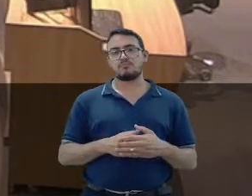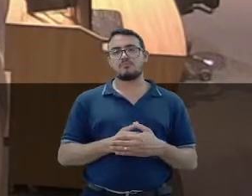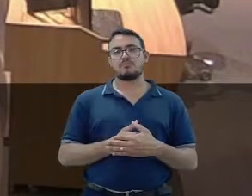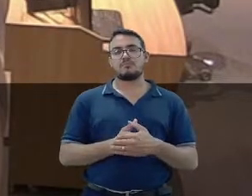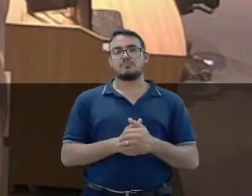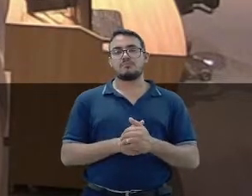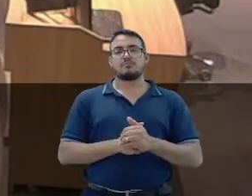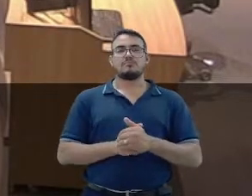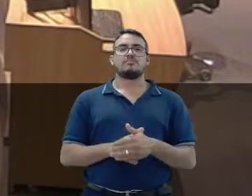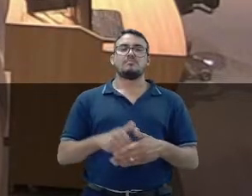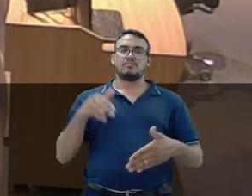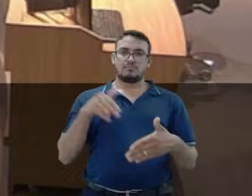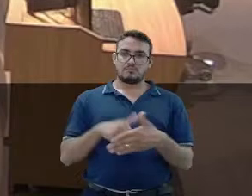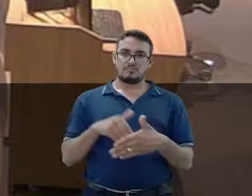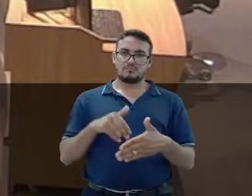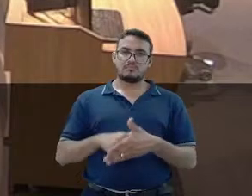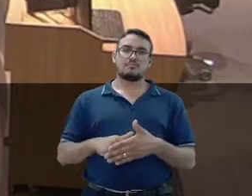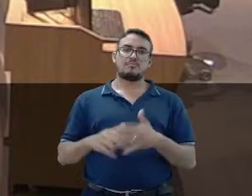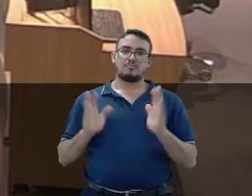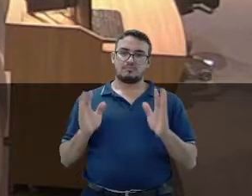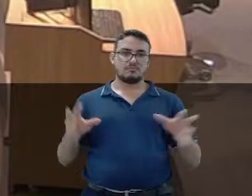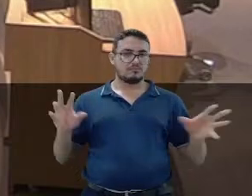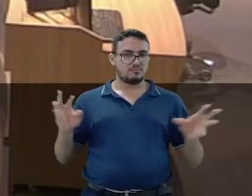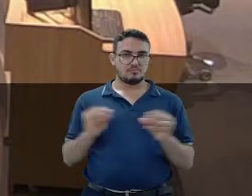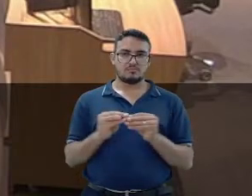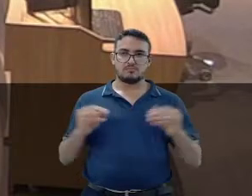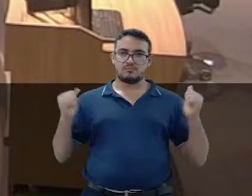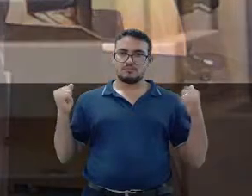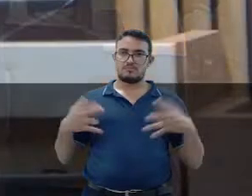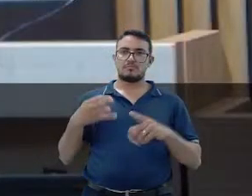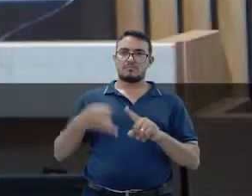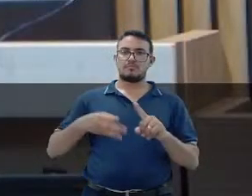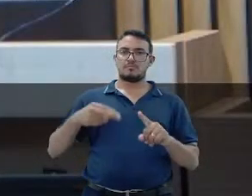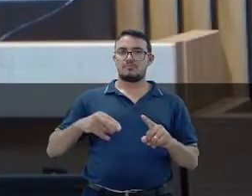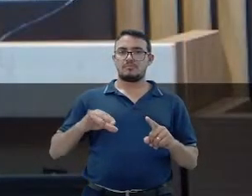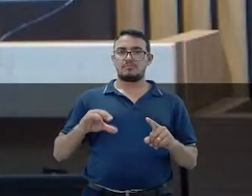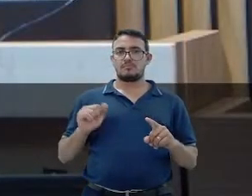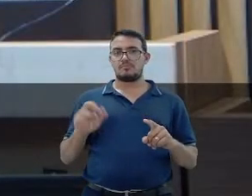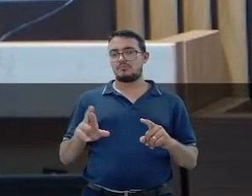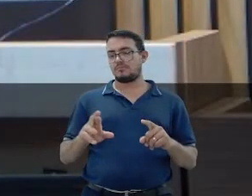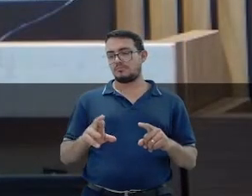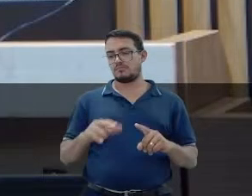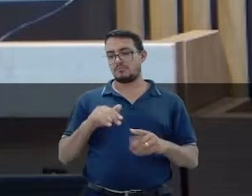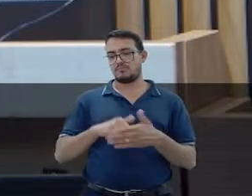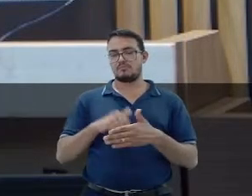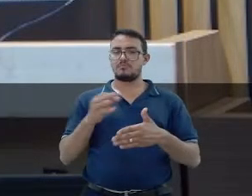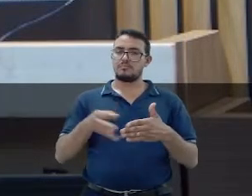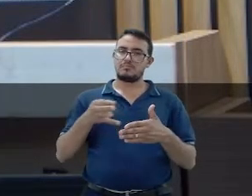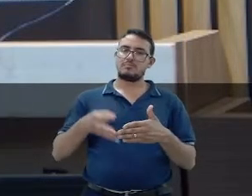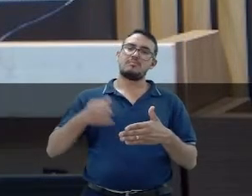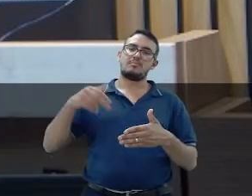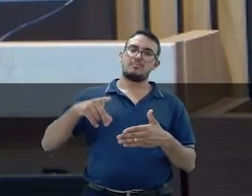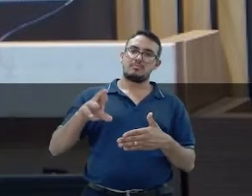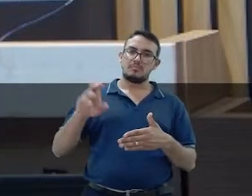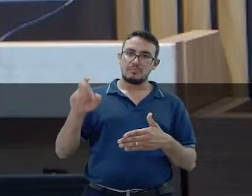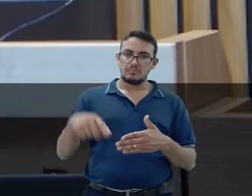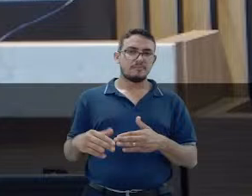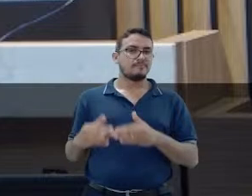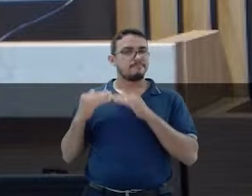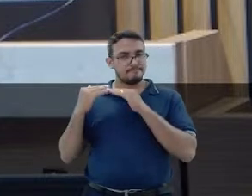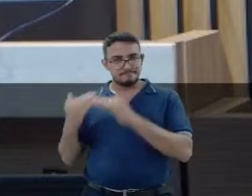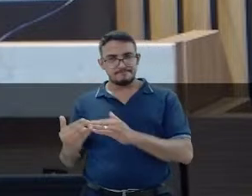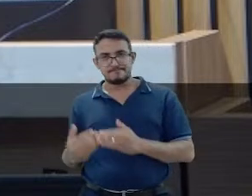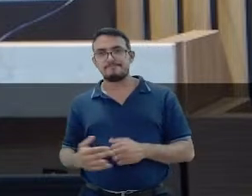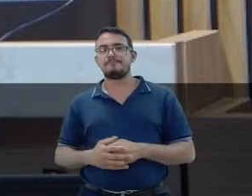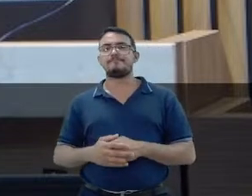do voto que foi sintetizado pelo desembargador Nicanor. Como voto, desembargador André? Acompanho na negativa de provimento. Obrigado,